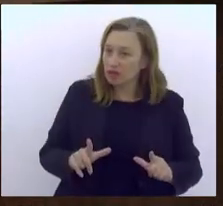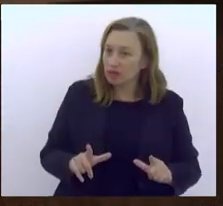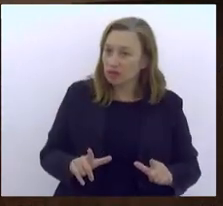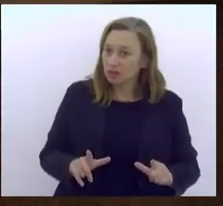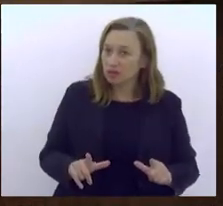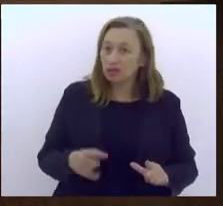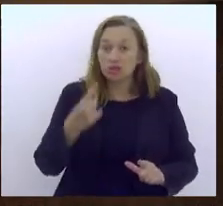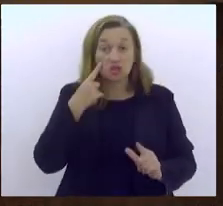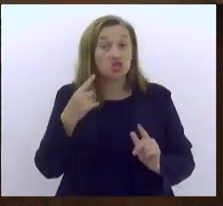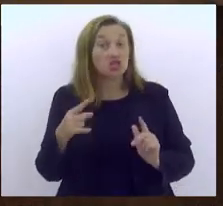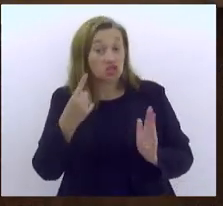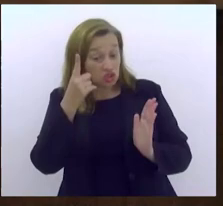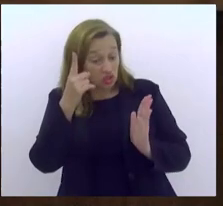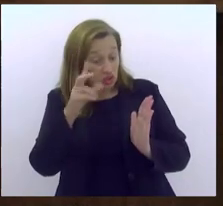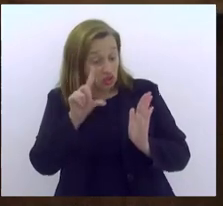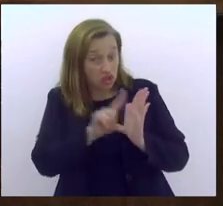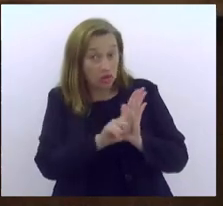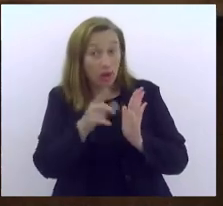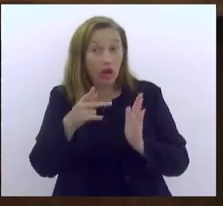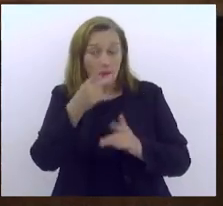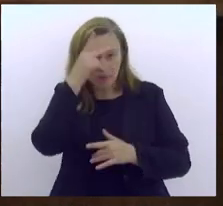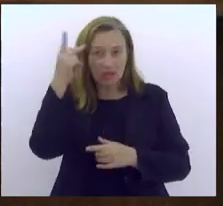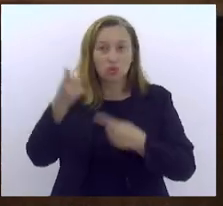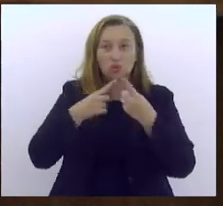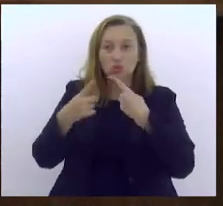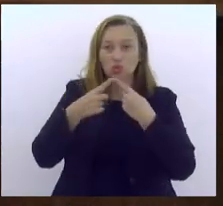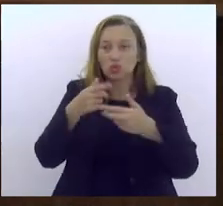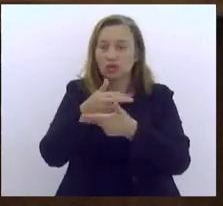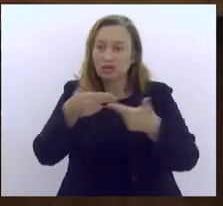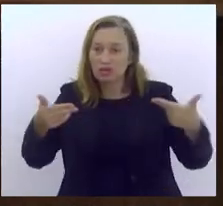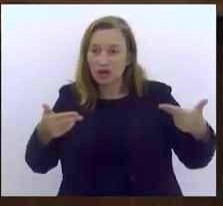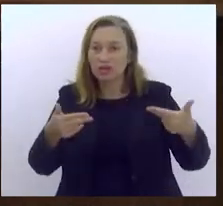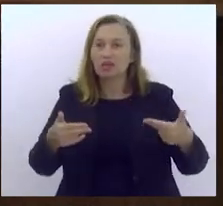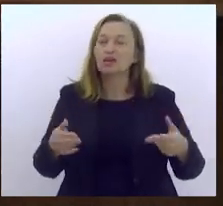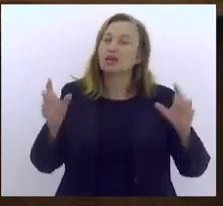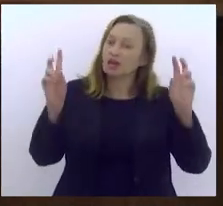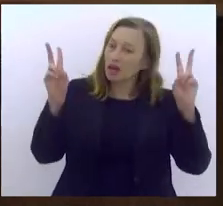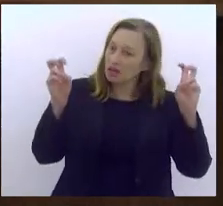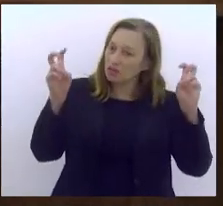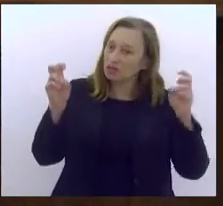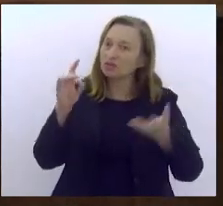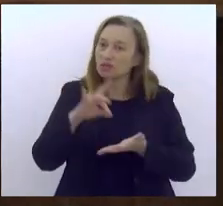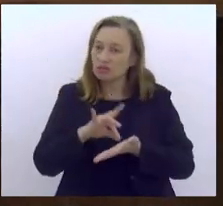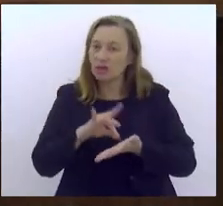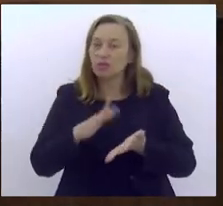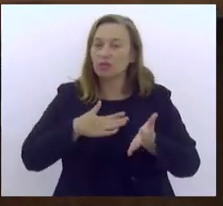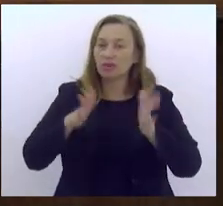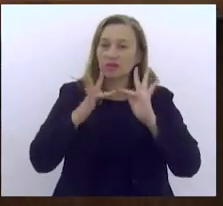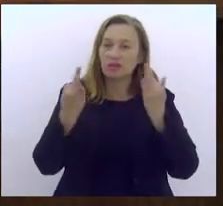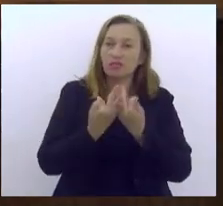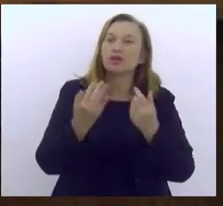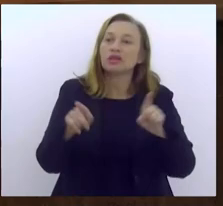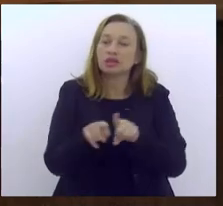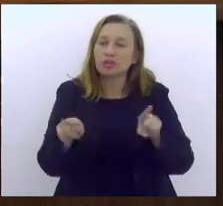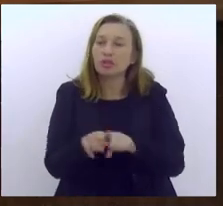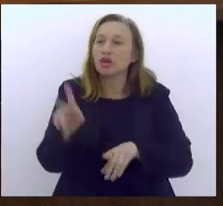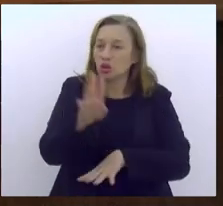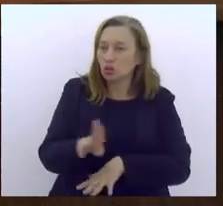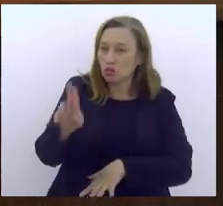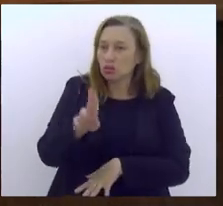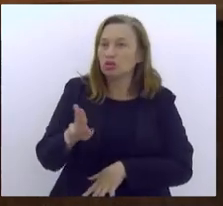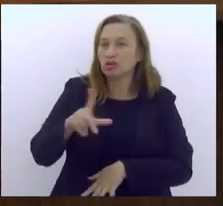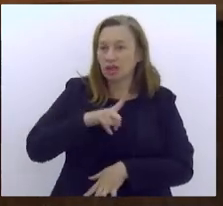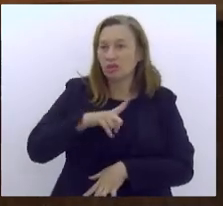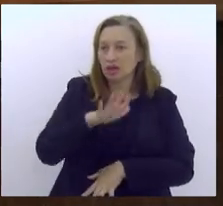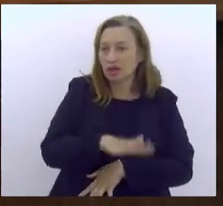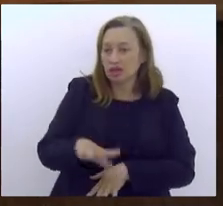de ler isso aqui, de uma pessoa que a gente debate muito sobre vários assuntos, tá? De verdade, pela minha família também, que faz o uso, tem uma criança